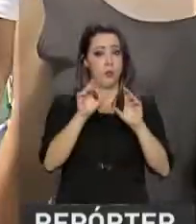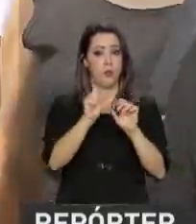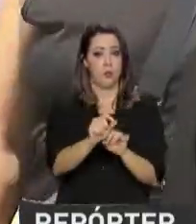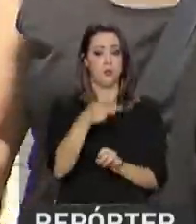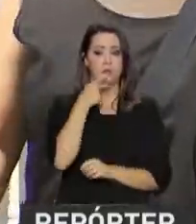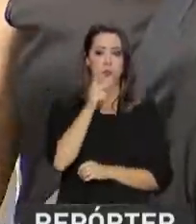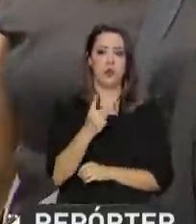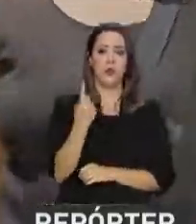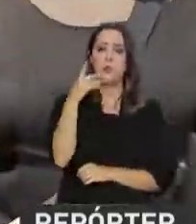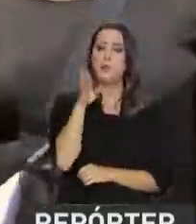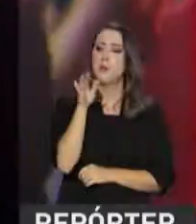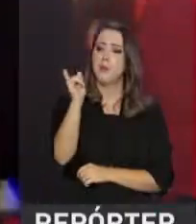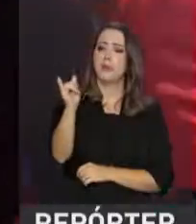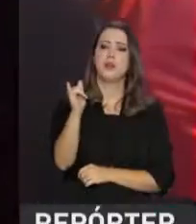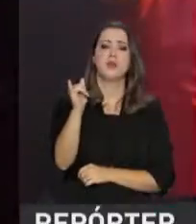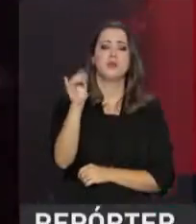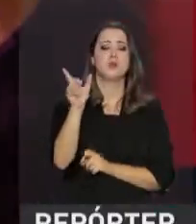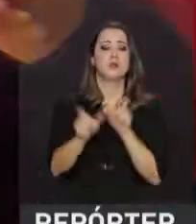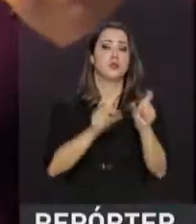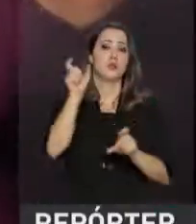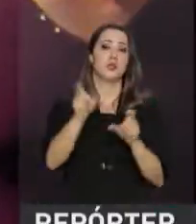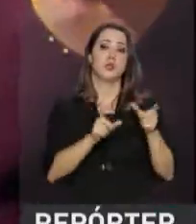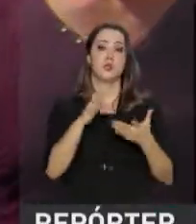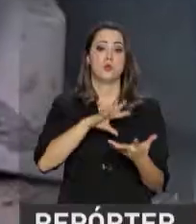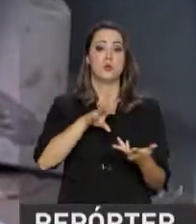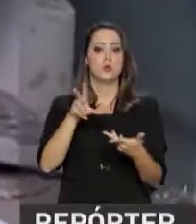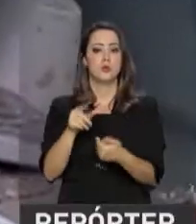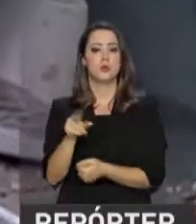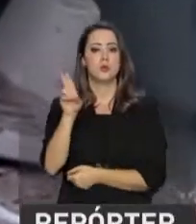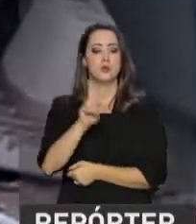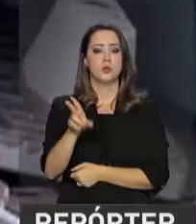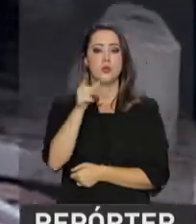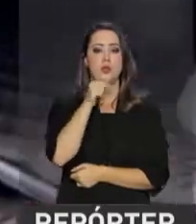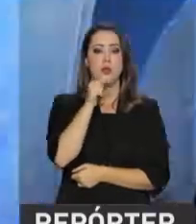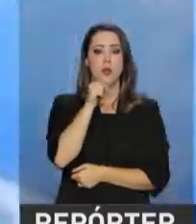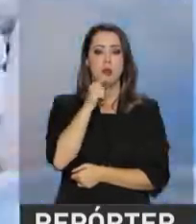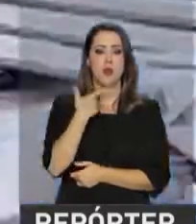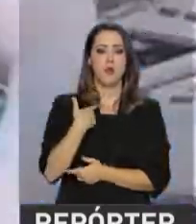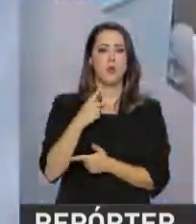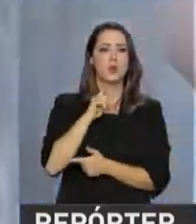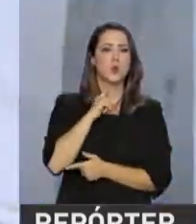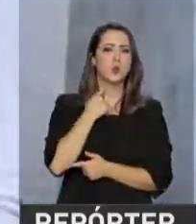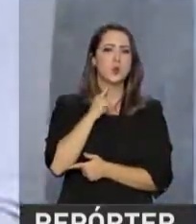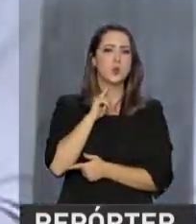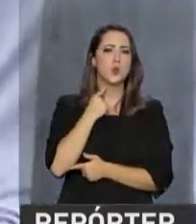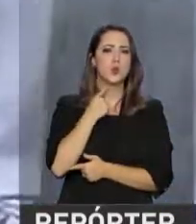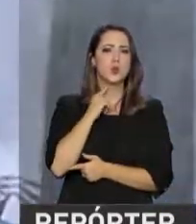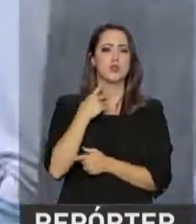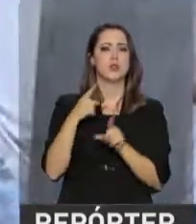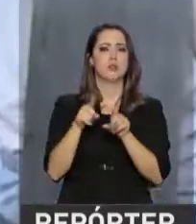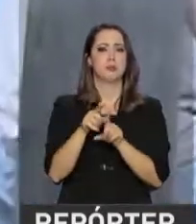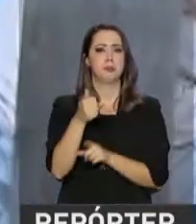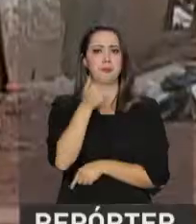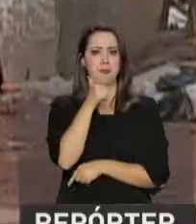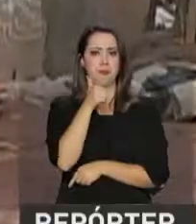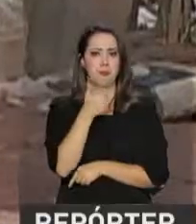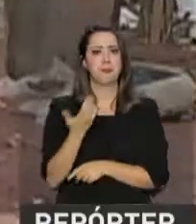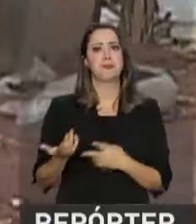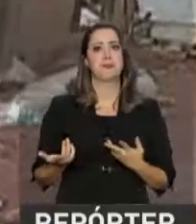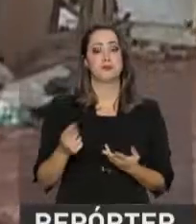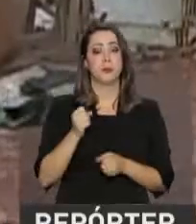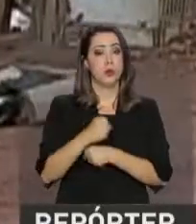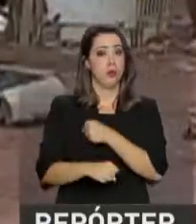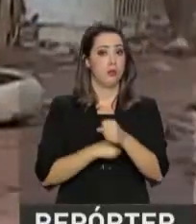1 bilhão e oitocentos milhões de pessoas no mundo usam fontes de águas contaminadas por fezes para beber a cada